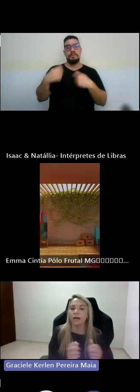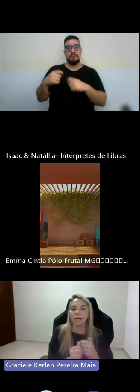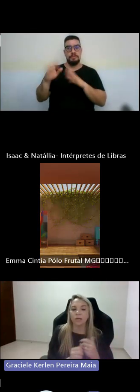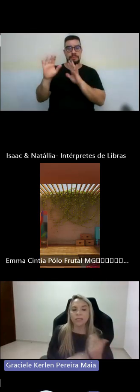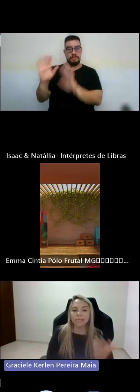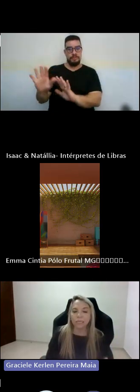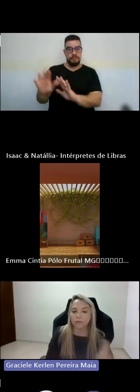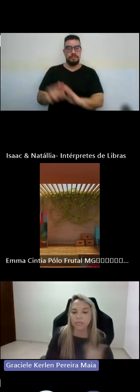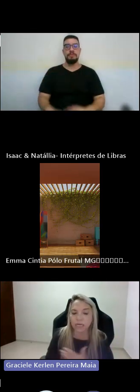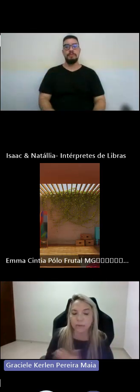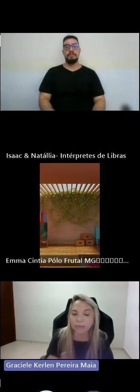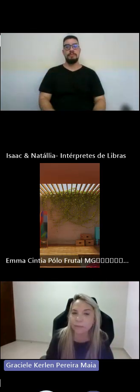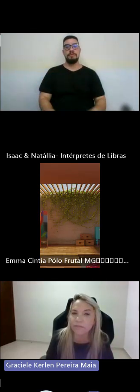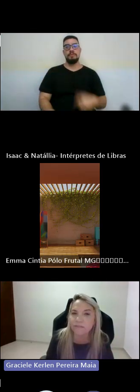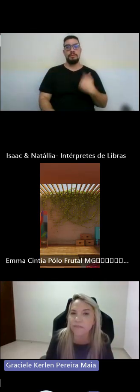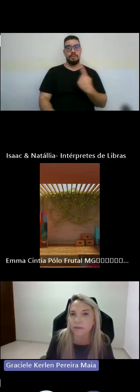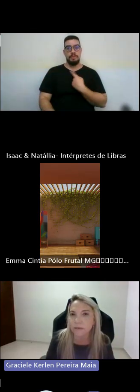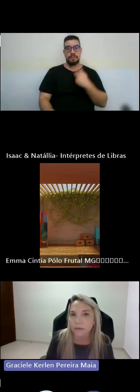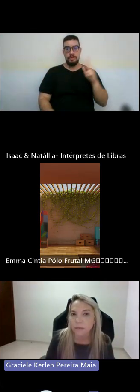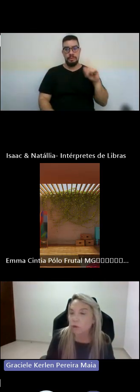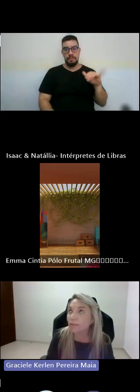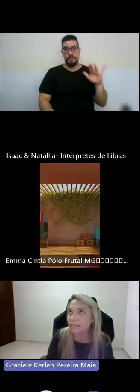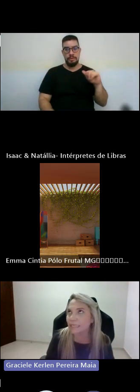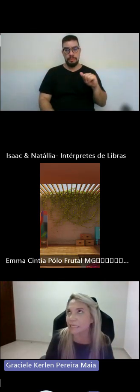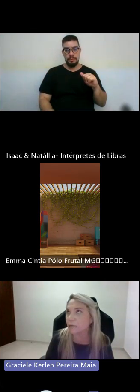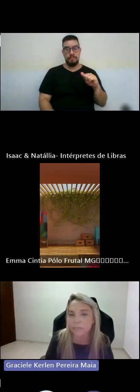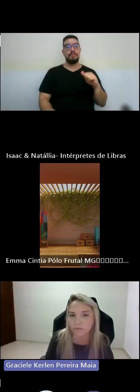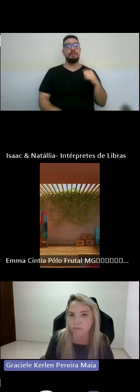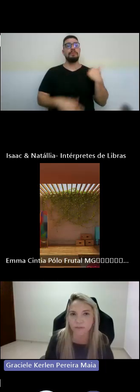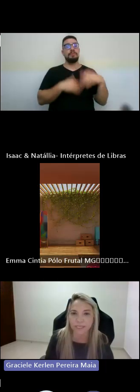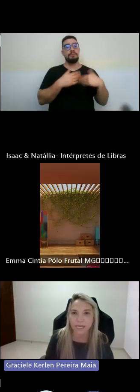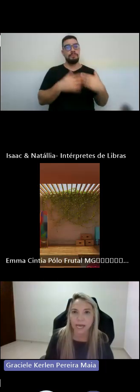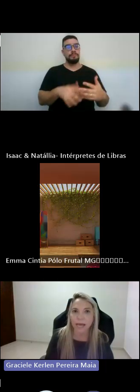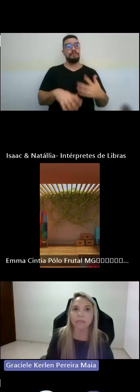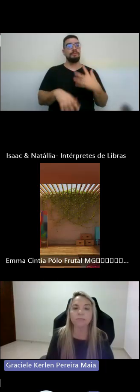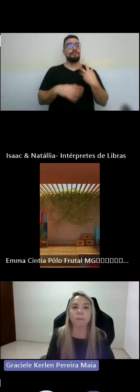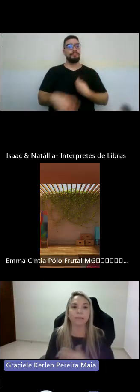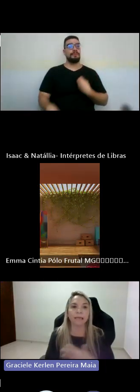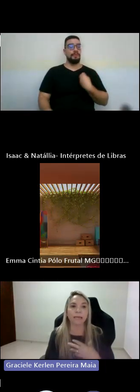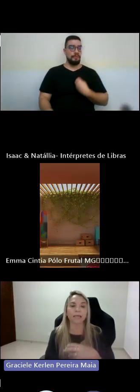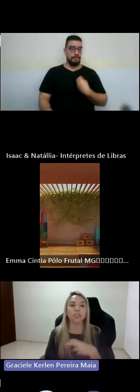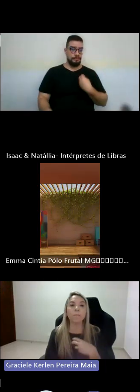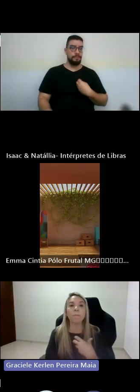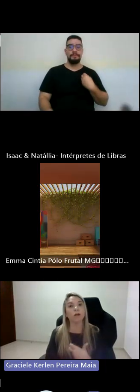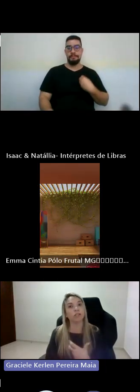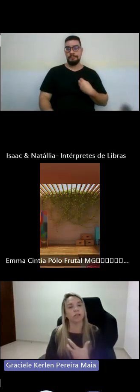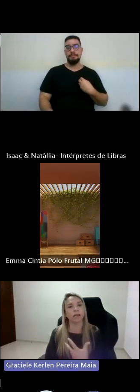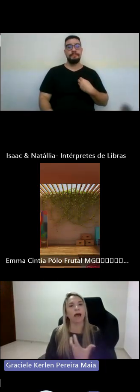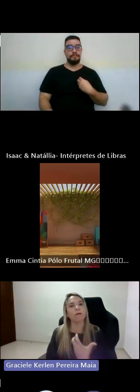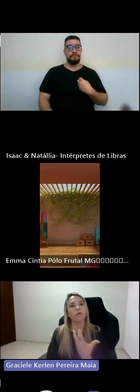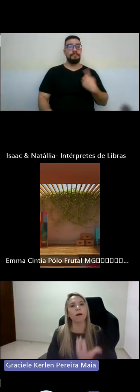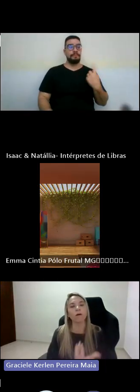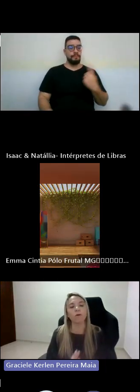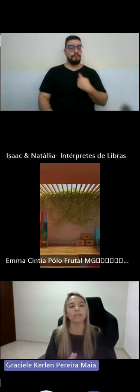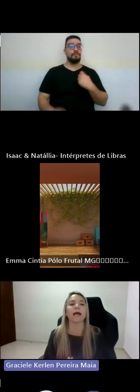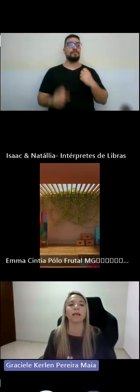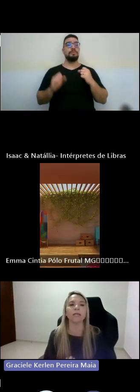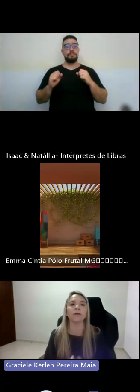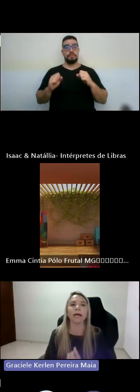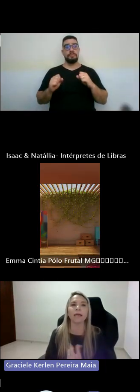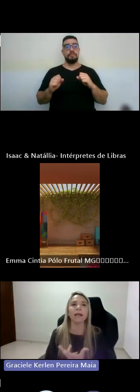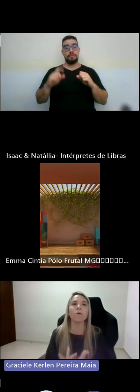aquilo. A nossa língua, gente, ela é uma língua viva. Todas as línguas são vivas. A gente pode criar alguma